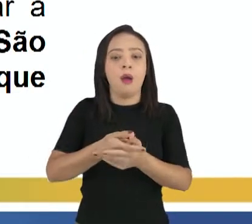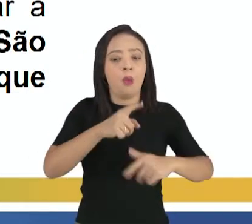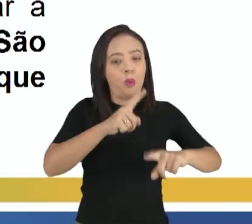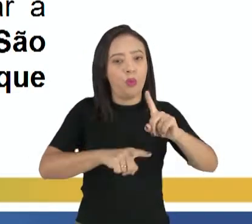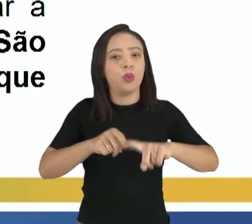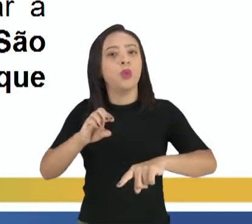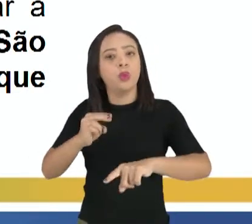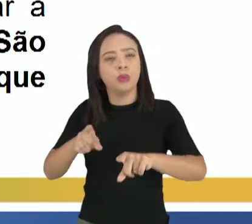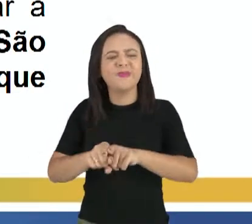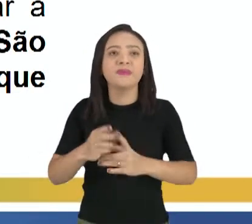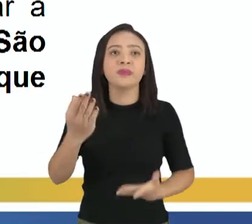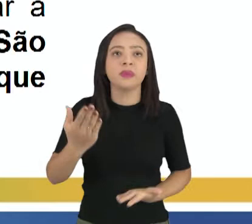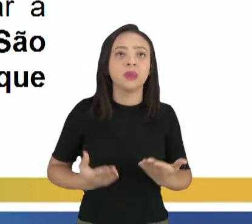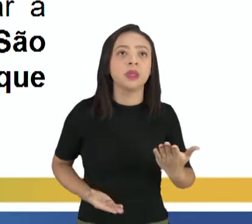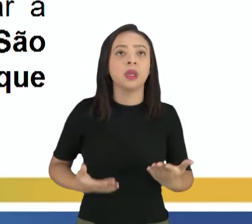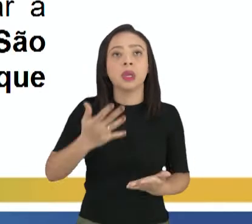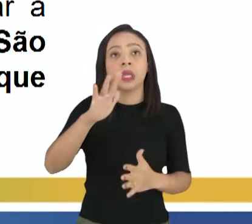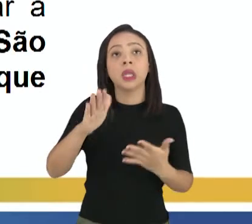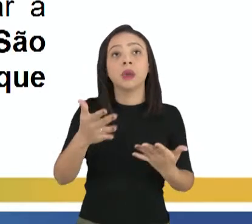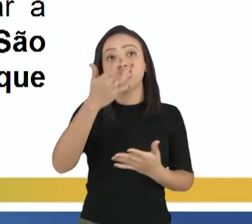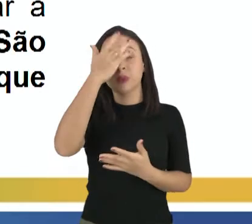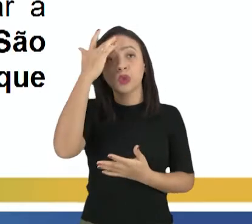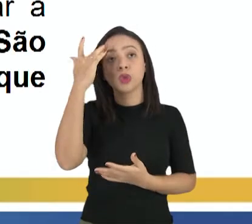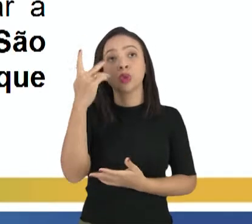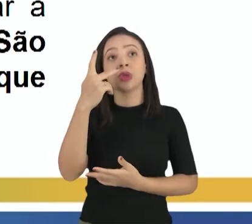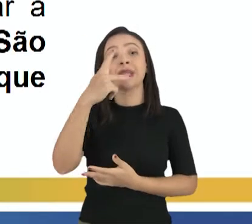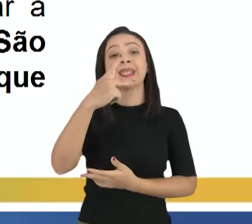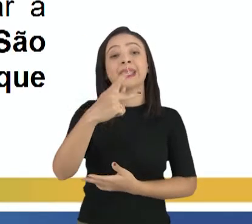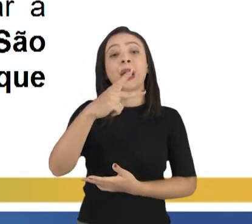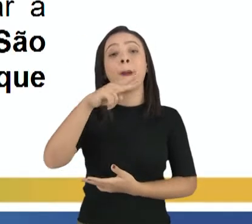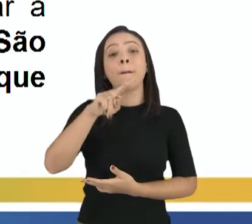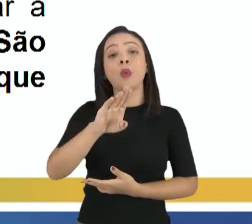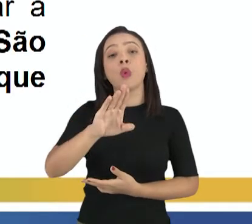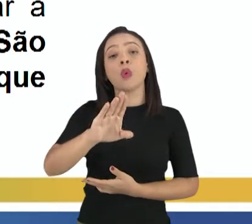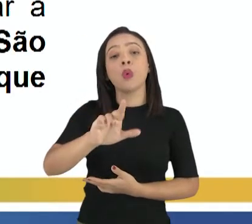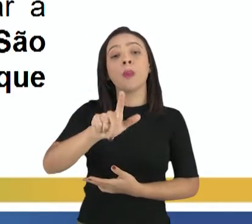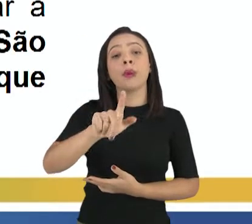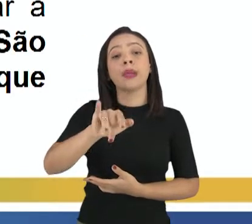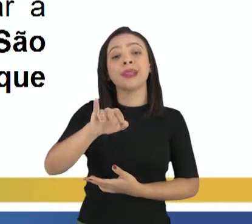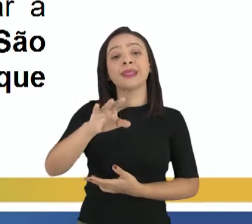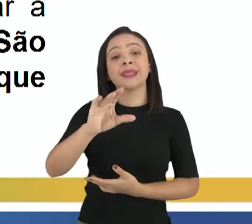serviço. Os publicitários, ou seja, aqueles que produzem os anúncios